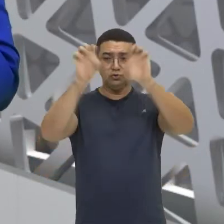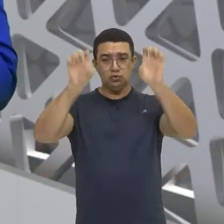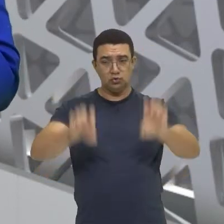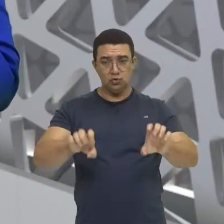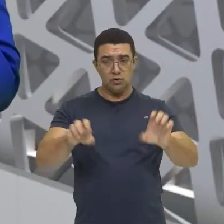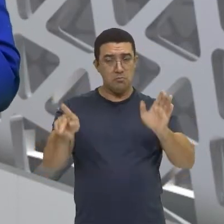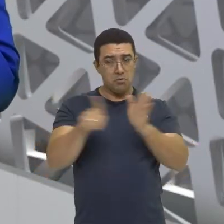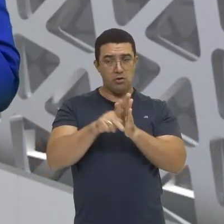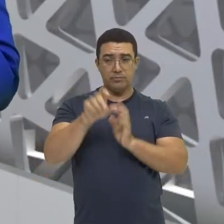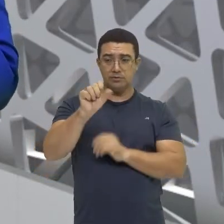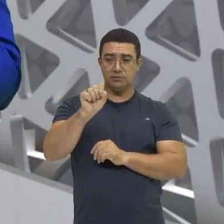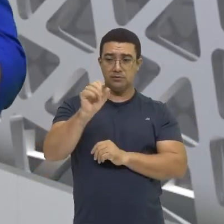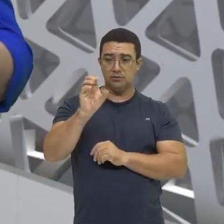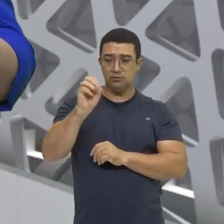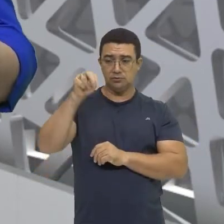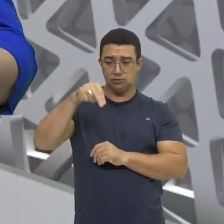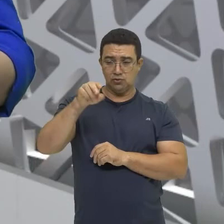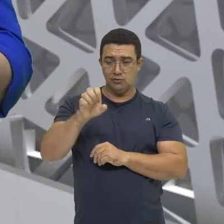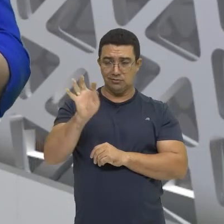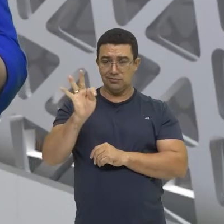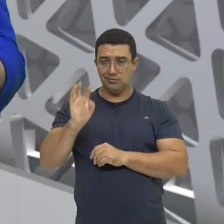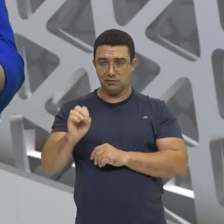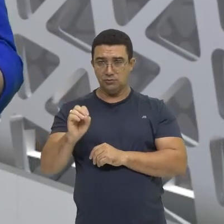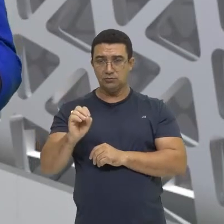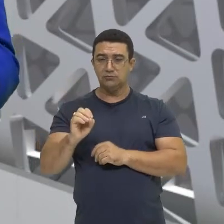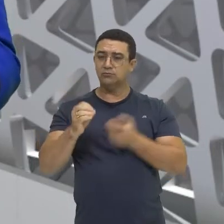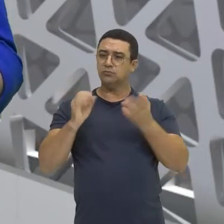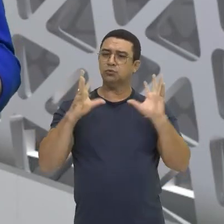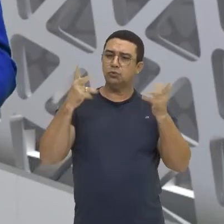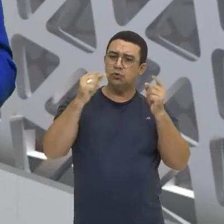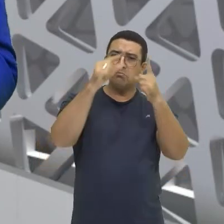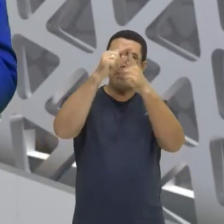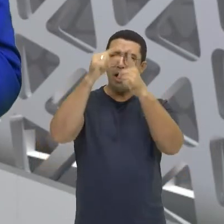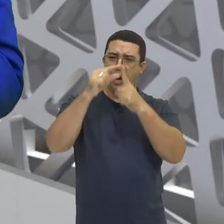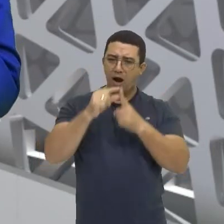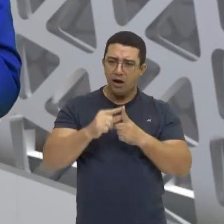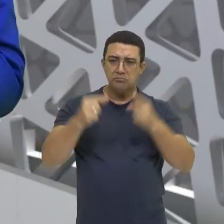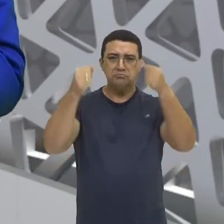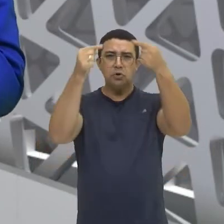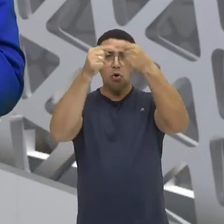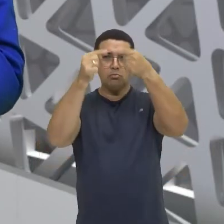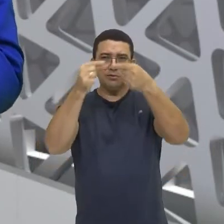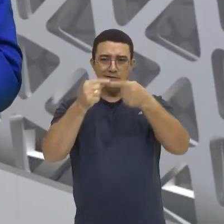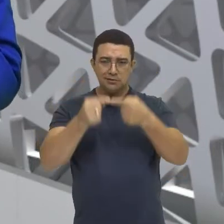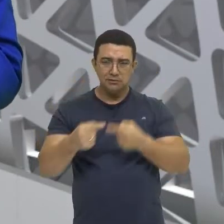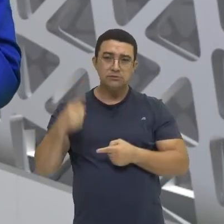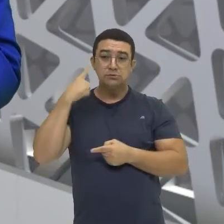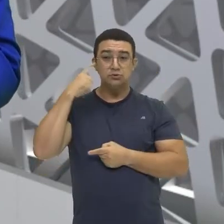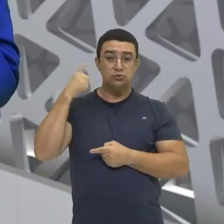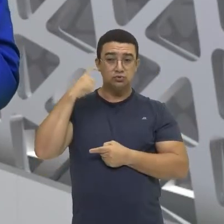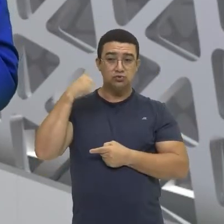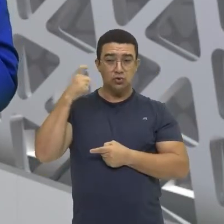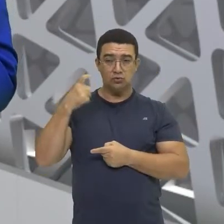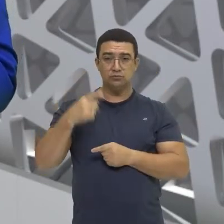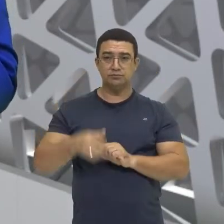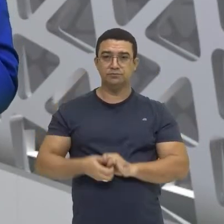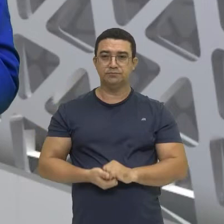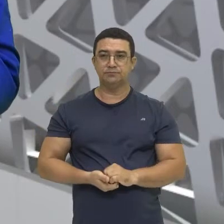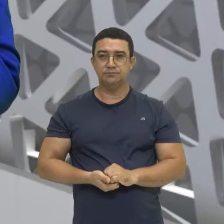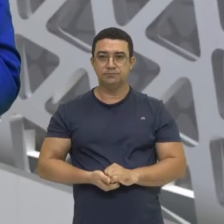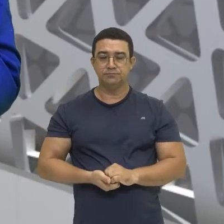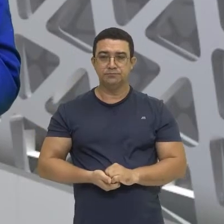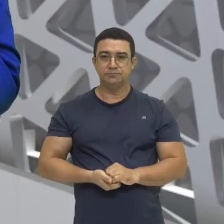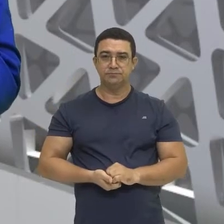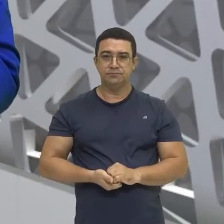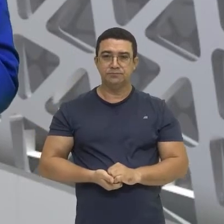do soneto, né? E é claro, com toda a rima, com toda a poesia, né? No momento de ele construir esse soneto de